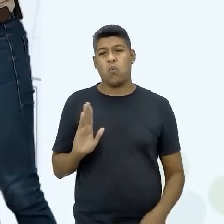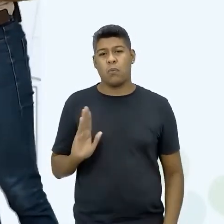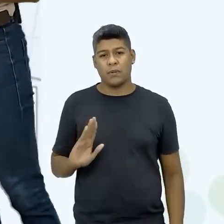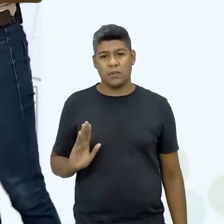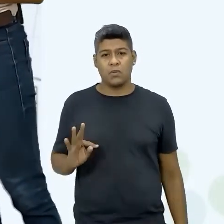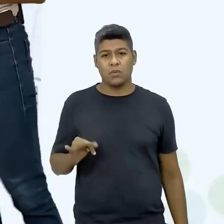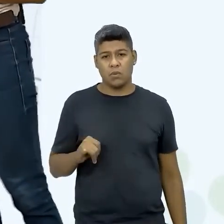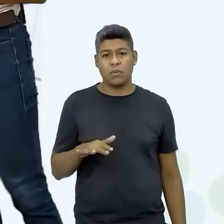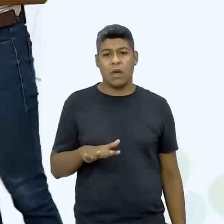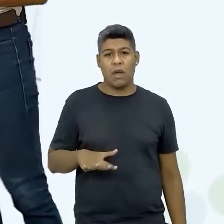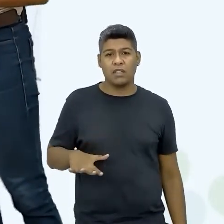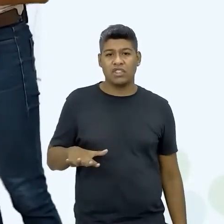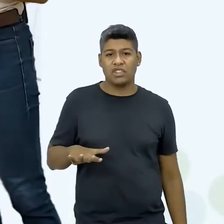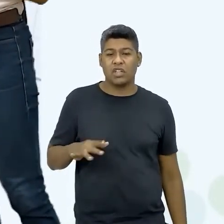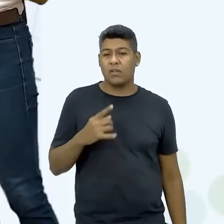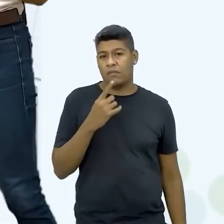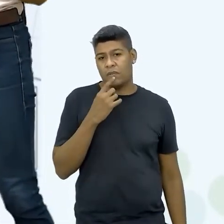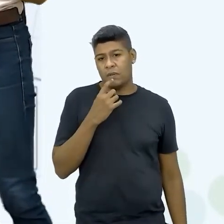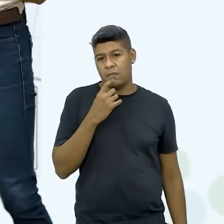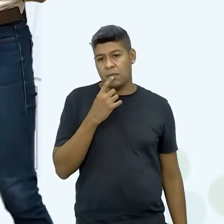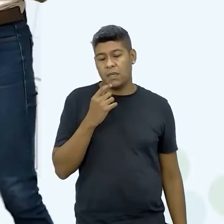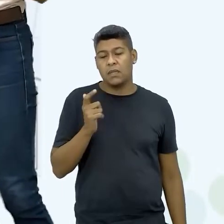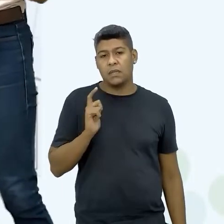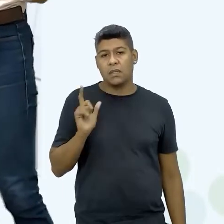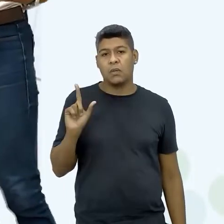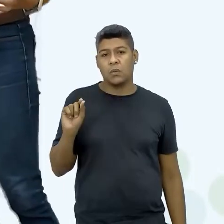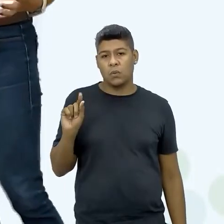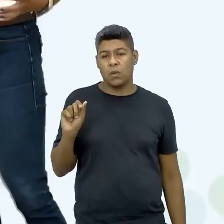essa região vermelhinha, pessoal, ela tem aí